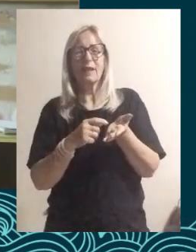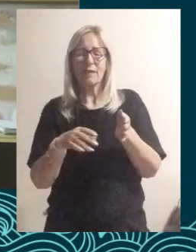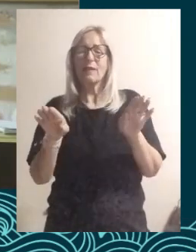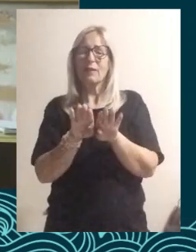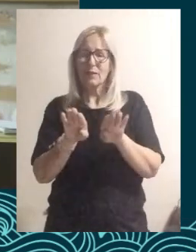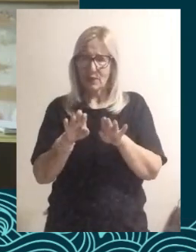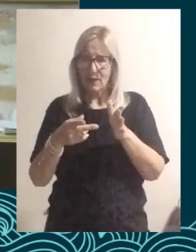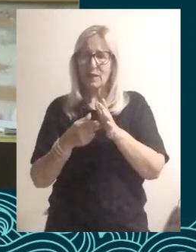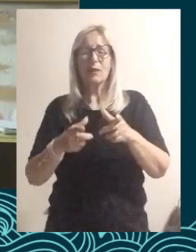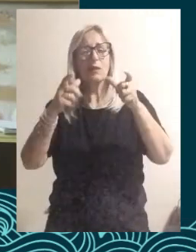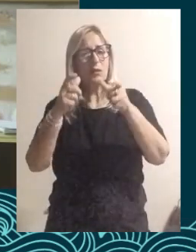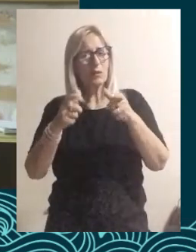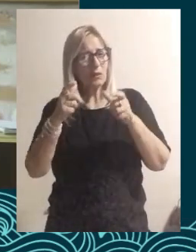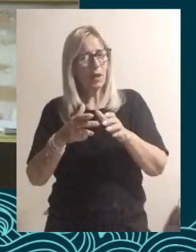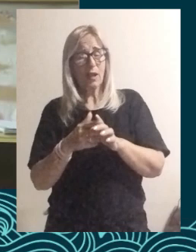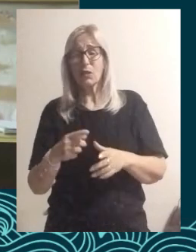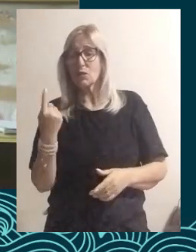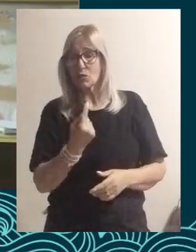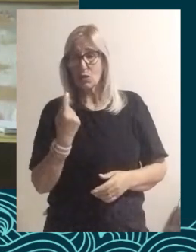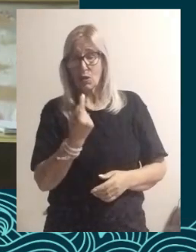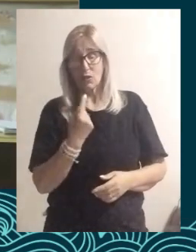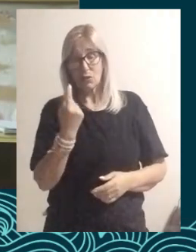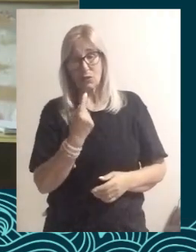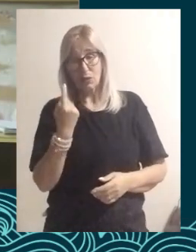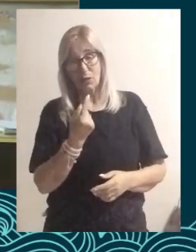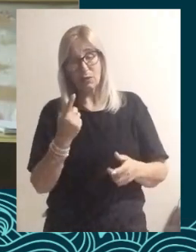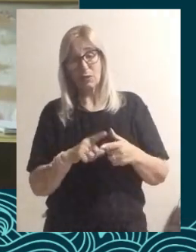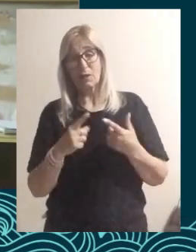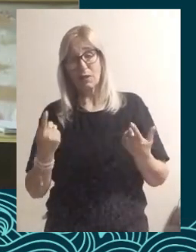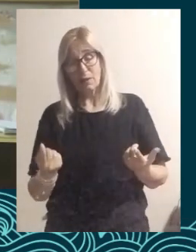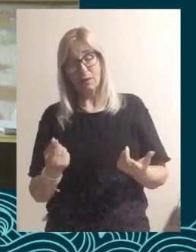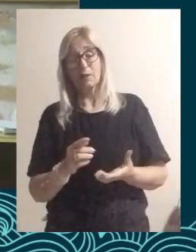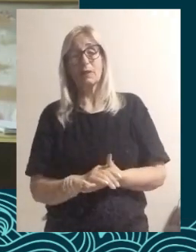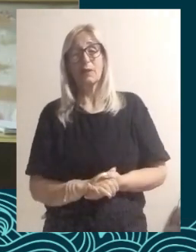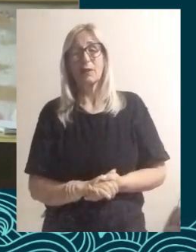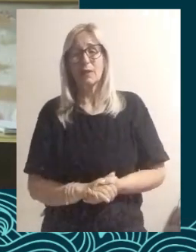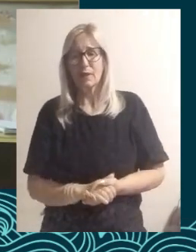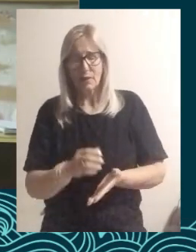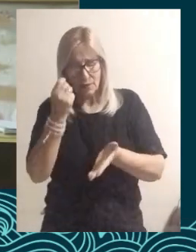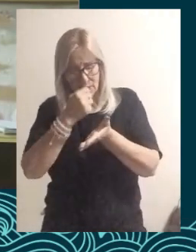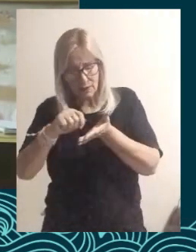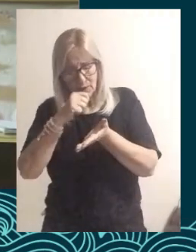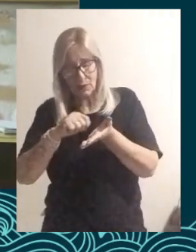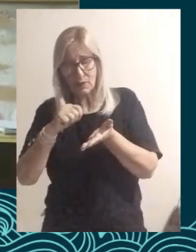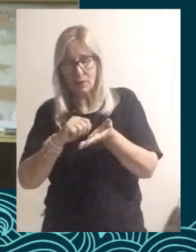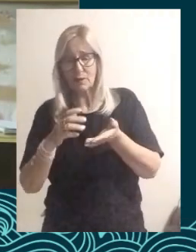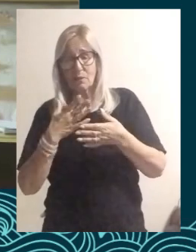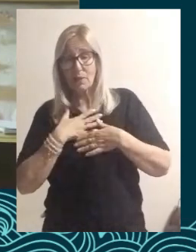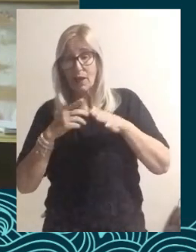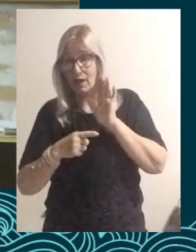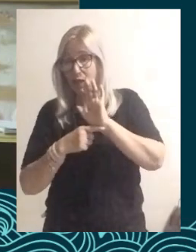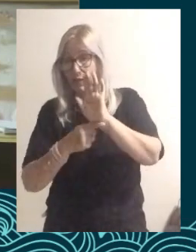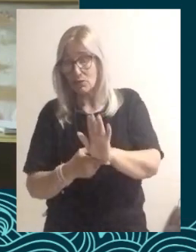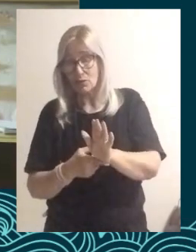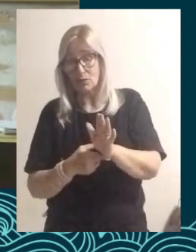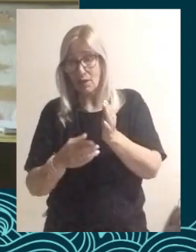escrita, né? Que também estava num lugar solitário e, ao mesmo tempo, tendo a